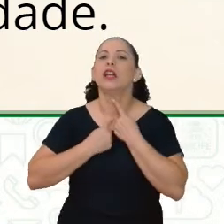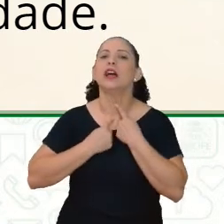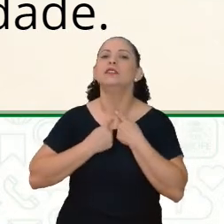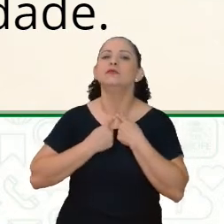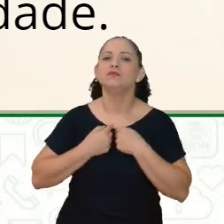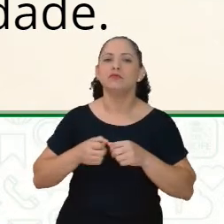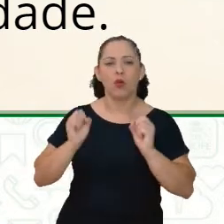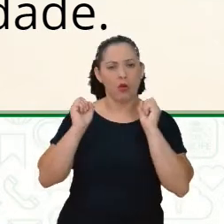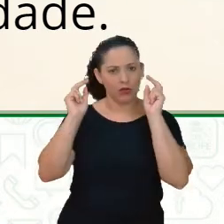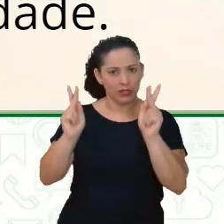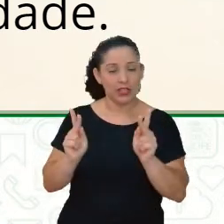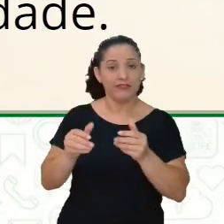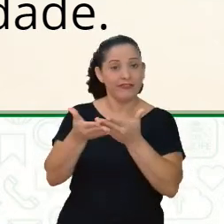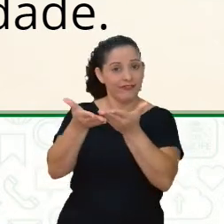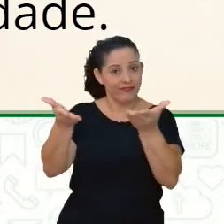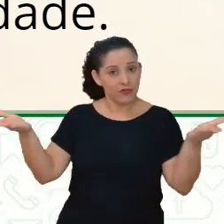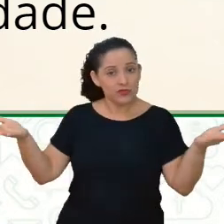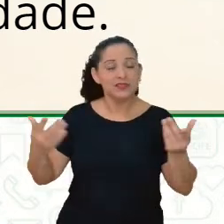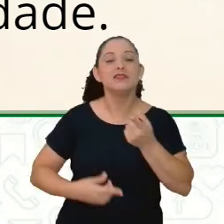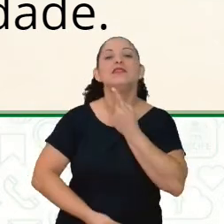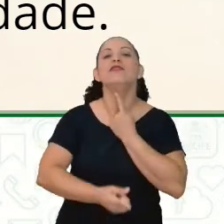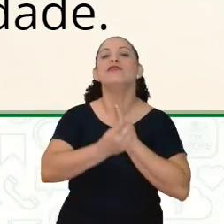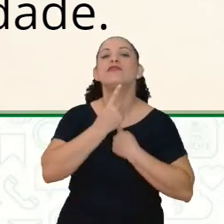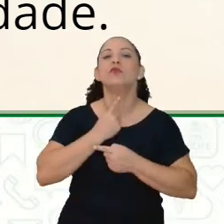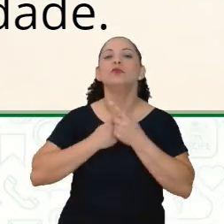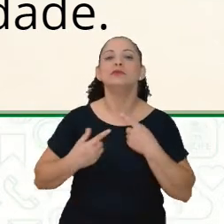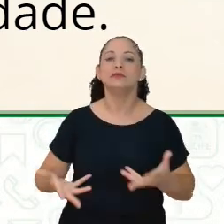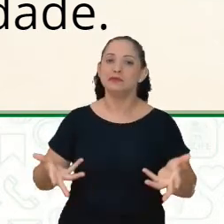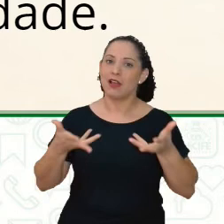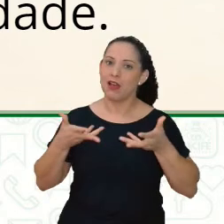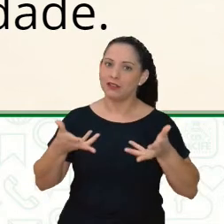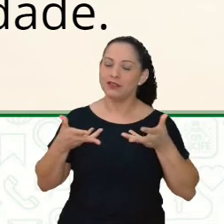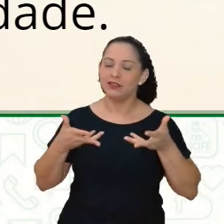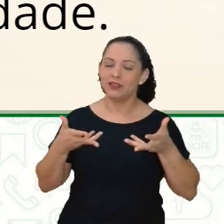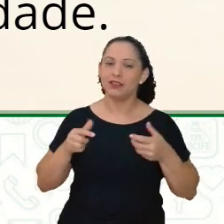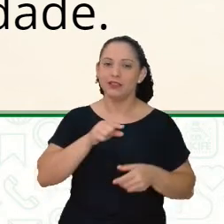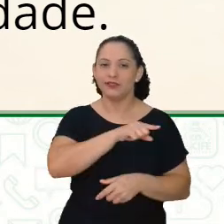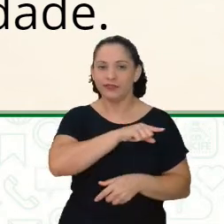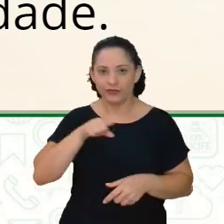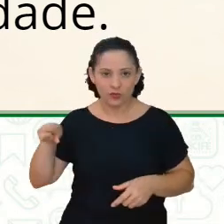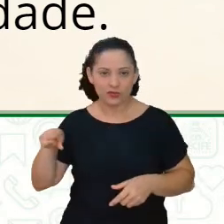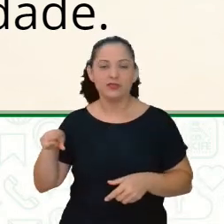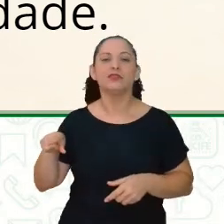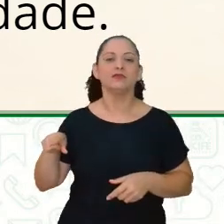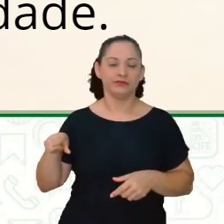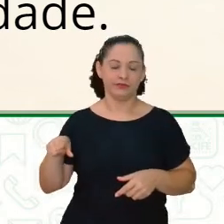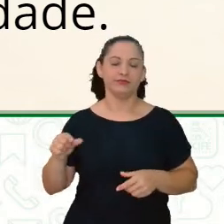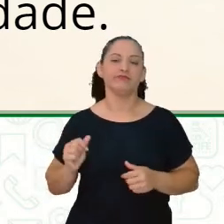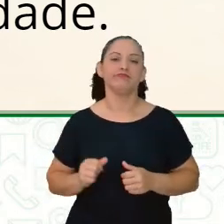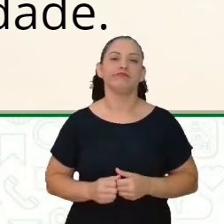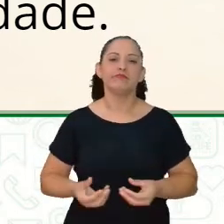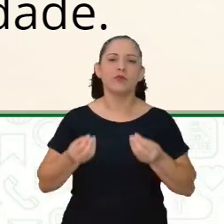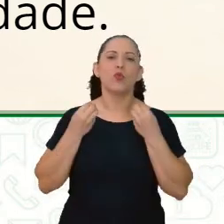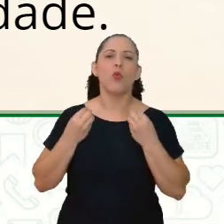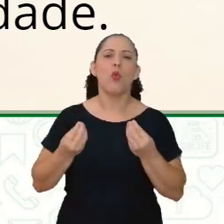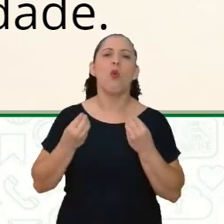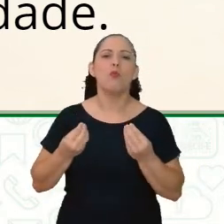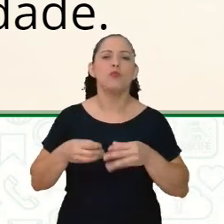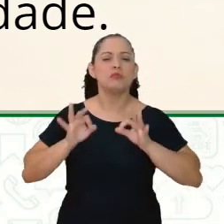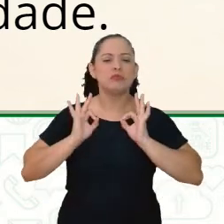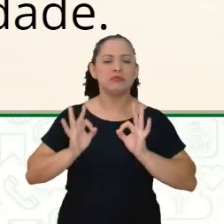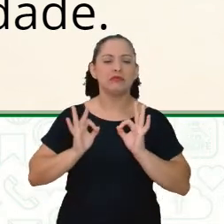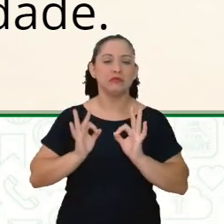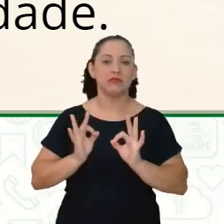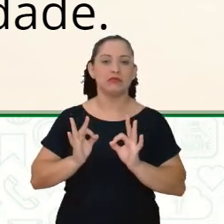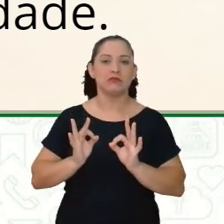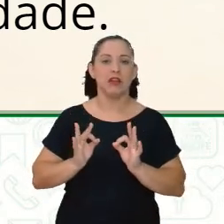o soberano, é o seu desejo que é soberano, é a sua vontade que é soberana. E como é que a gente garante